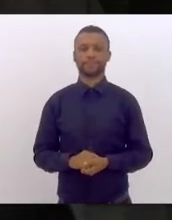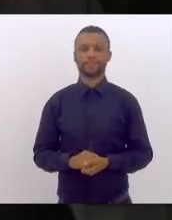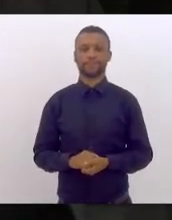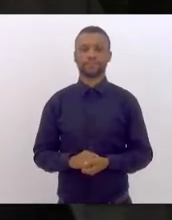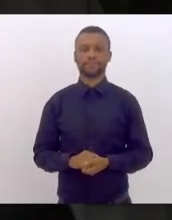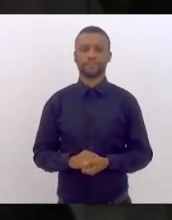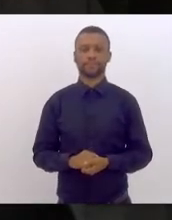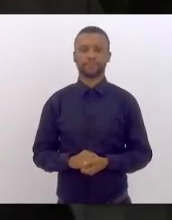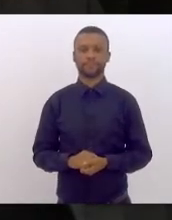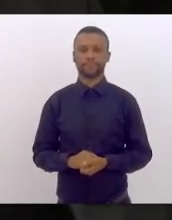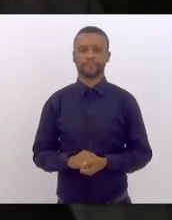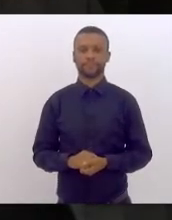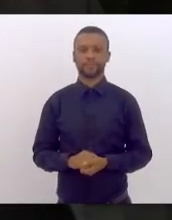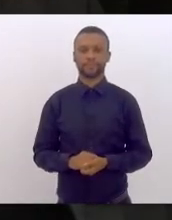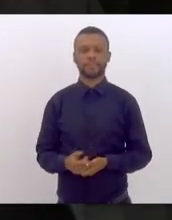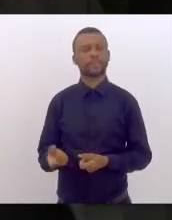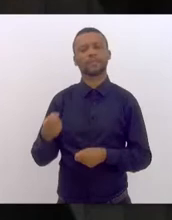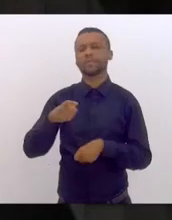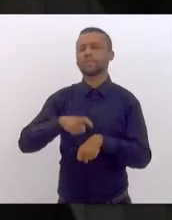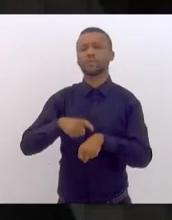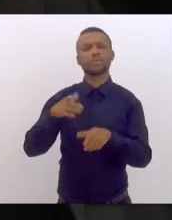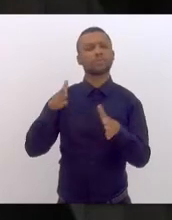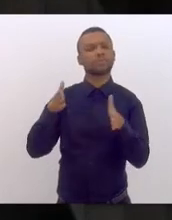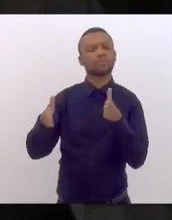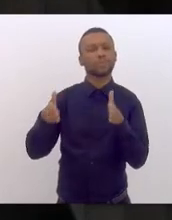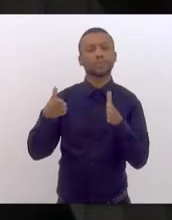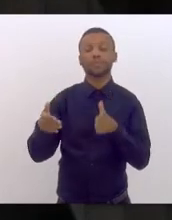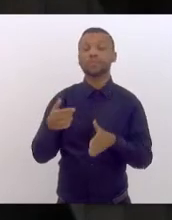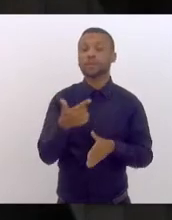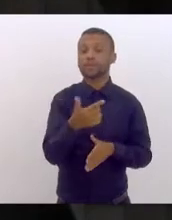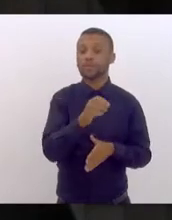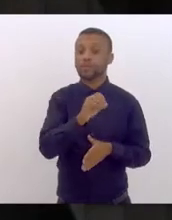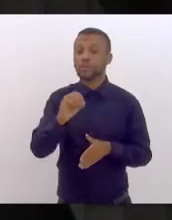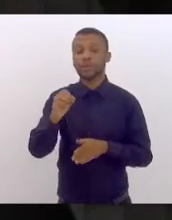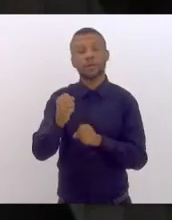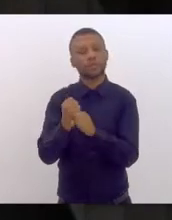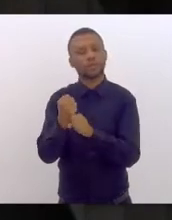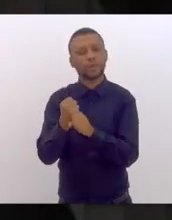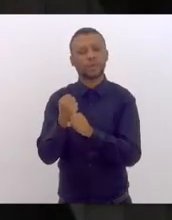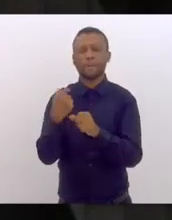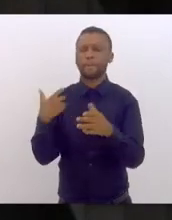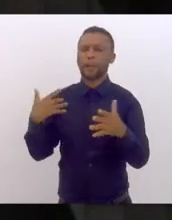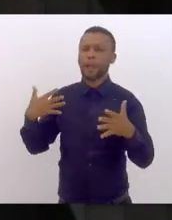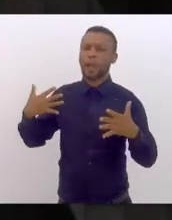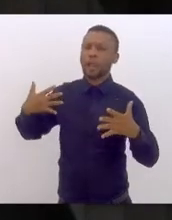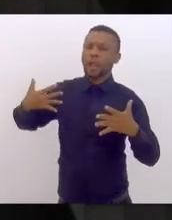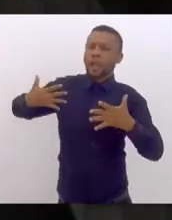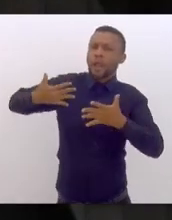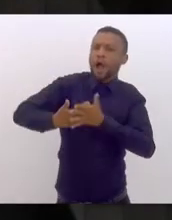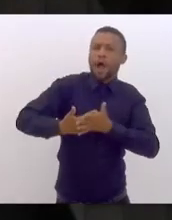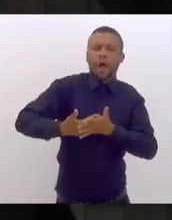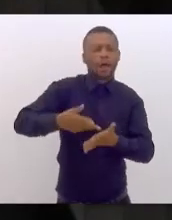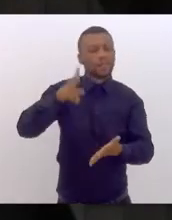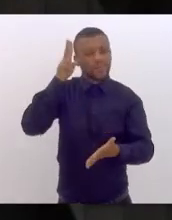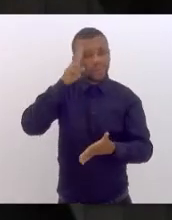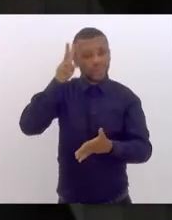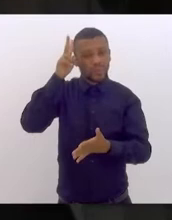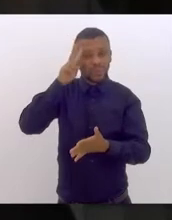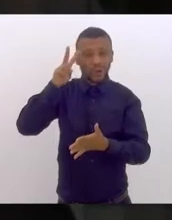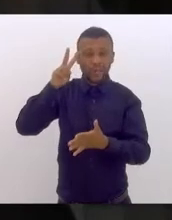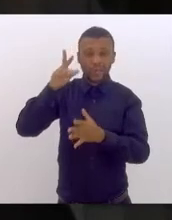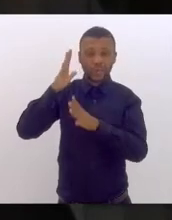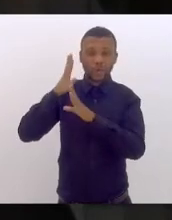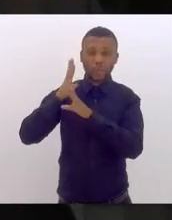o E durante esses dois 200 anos chora presidente é a nossa história